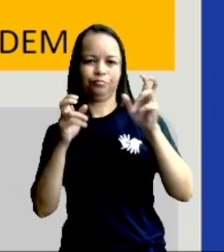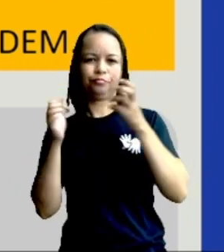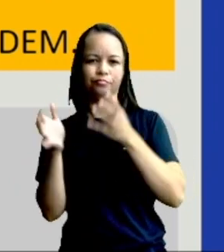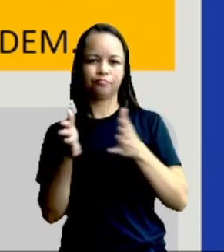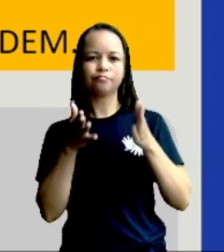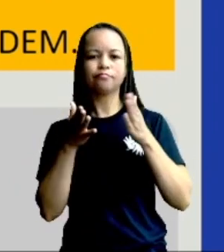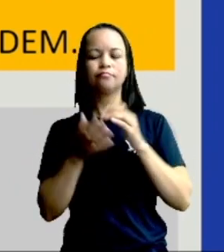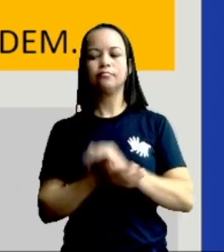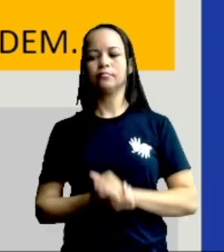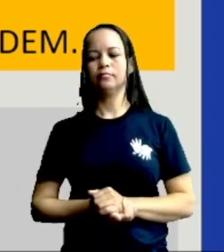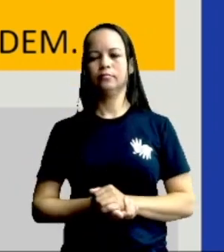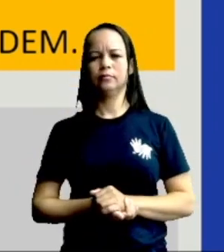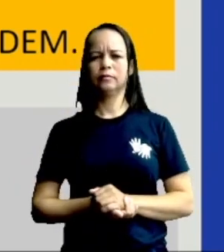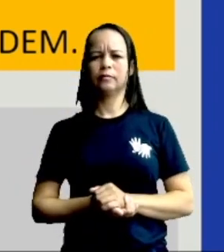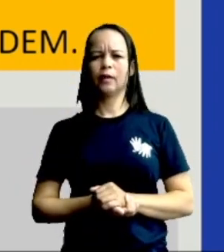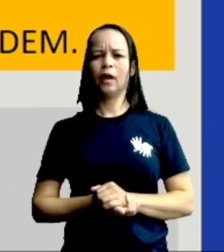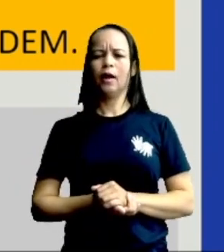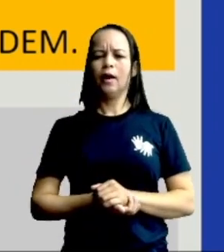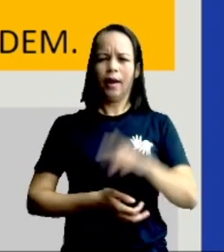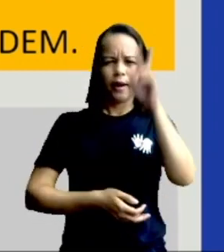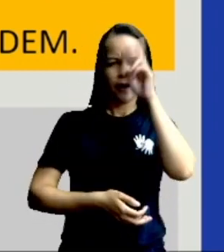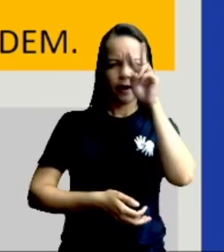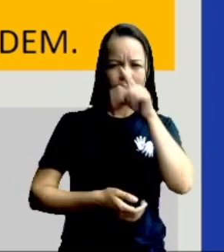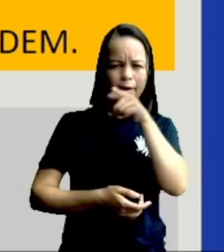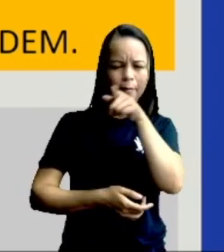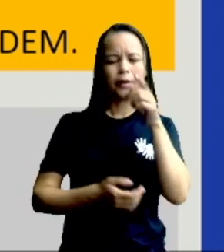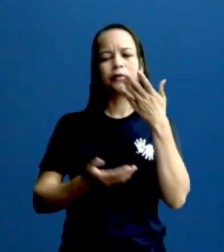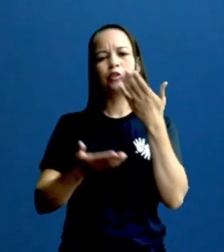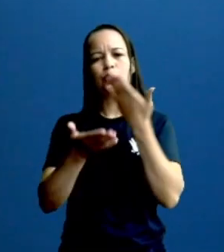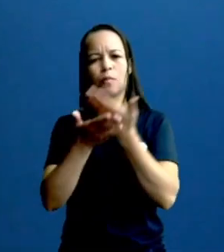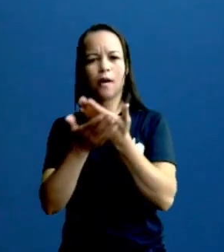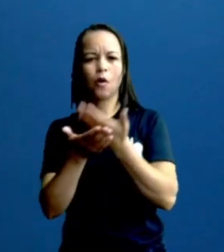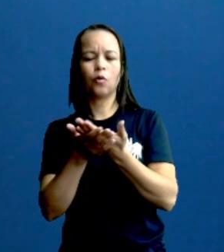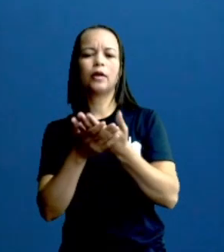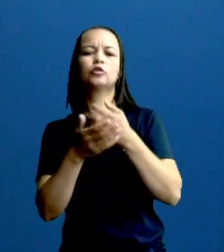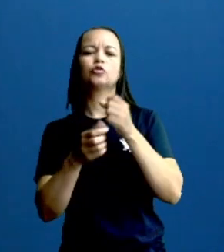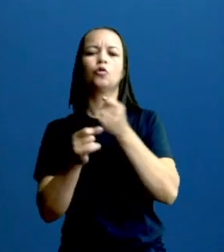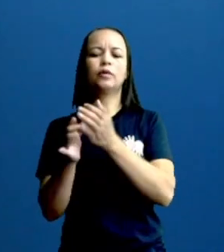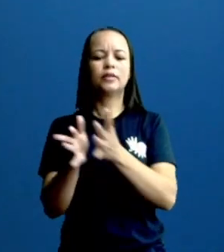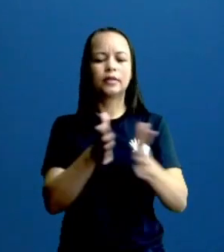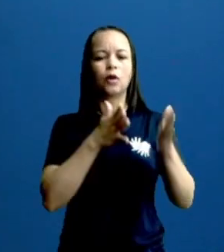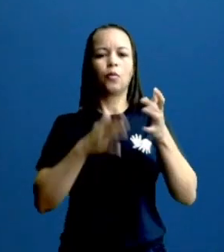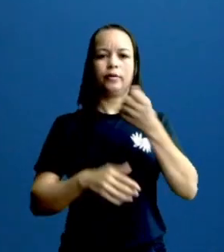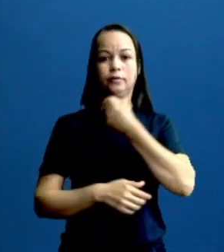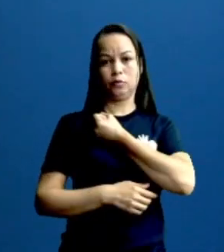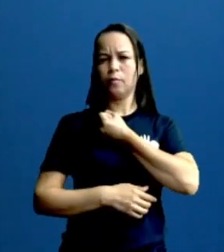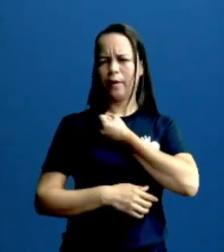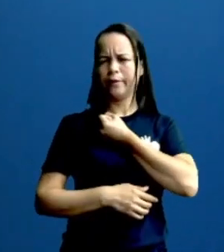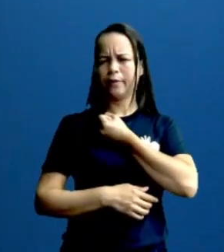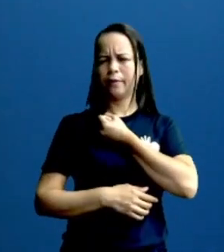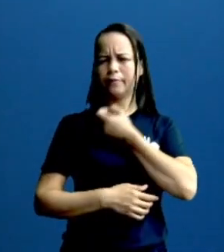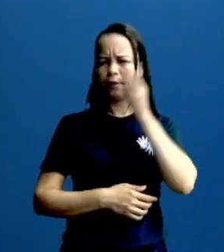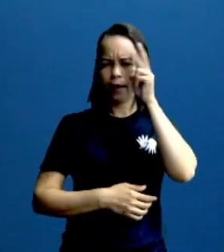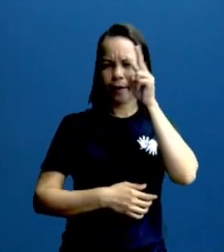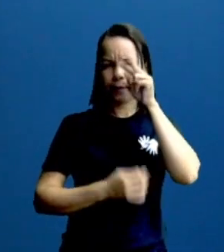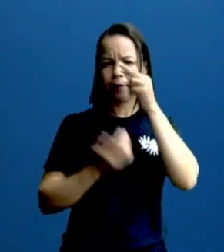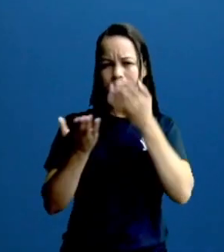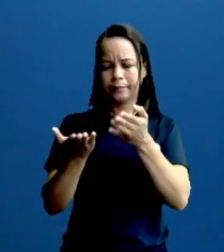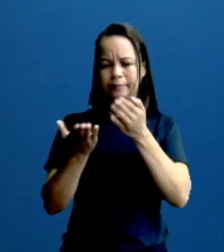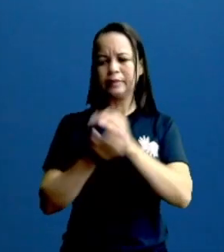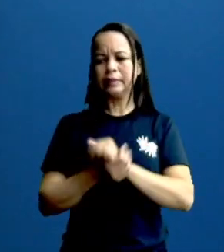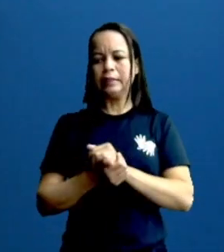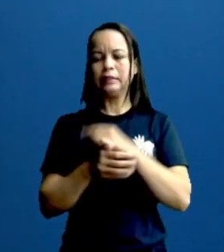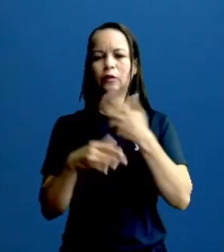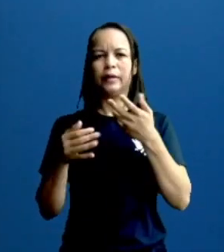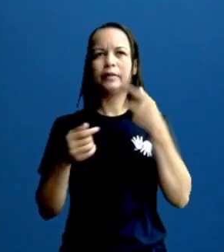bem atenção, lembra de uma aula que a gente tratou sobre sequência numérica? A gente trouxe lá a ideia da sequência numérica? Eu preciso retomar aqui um